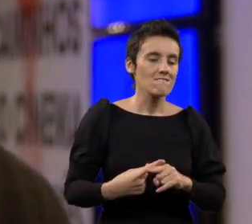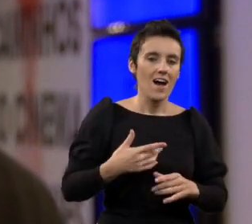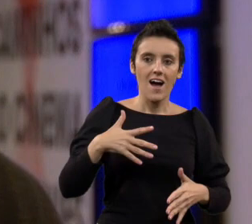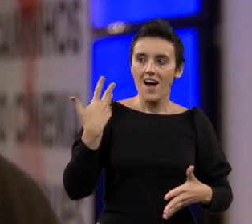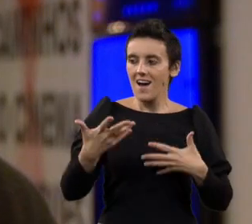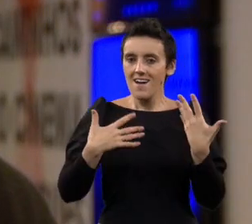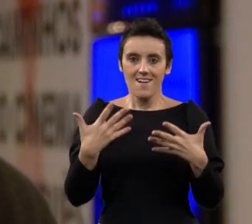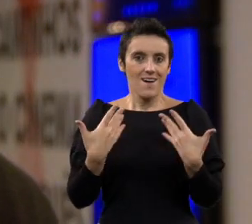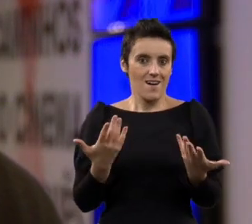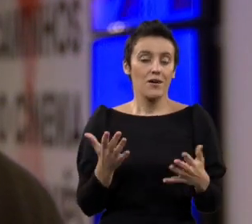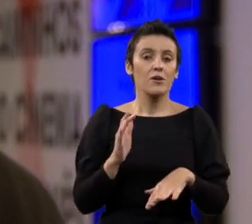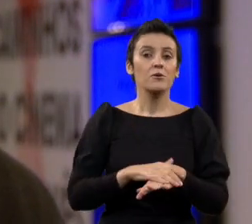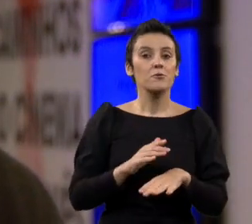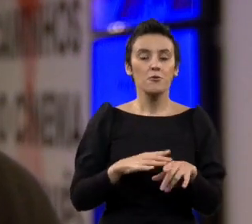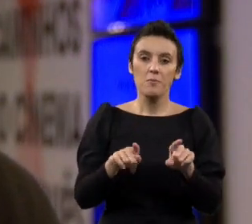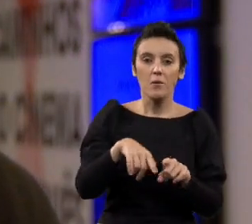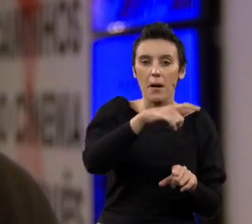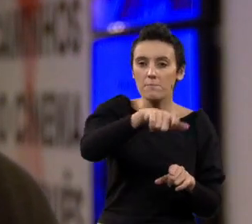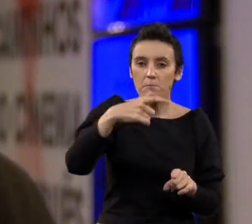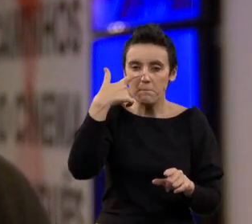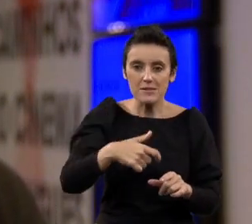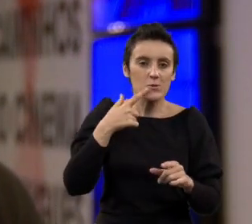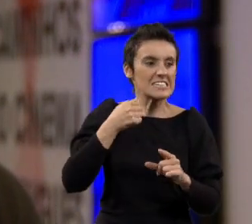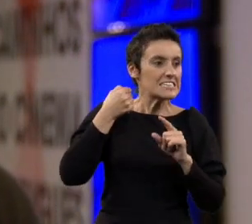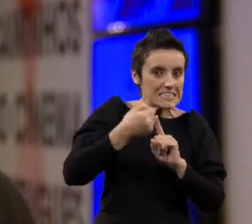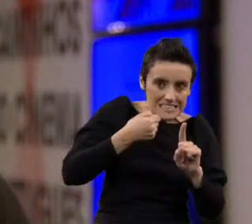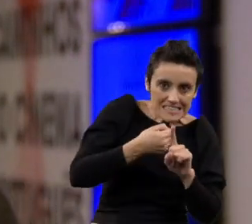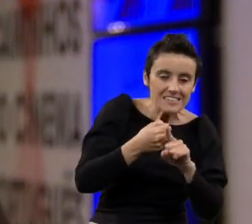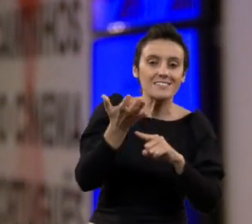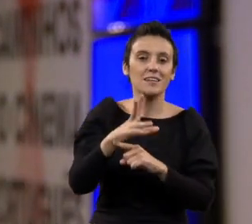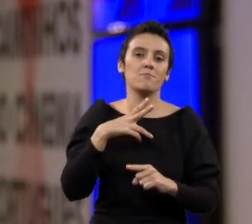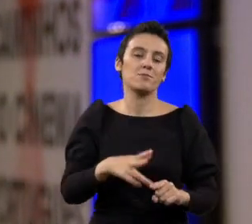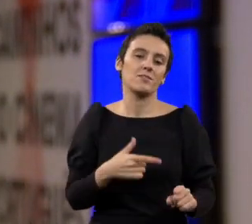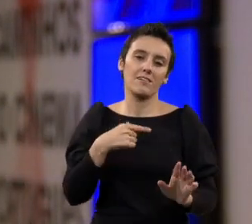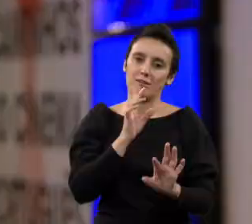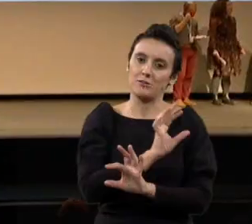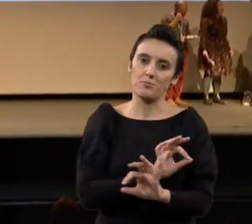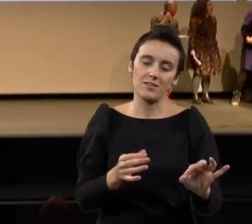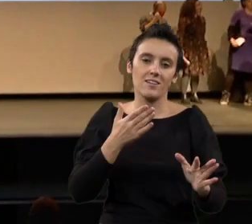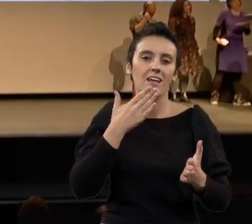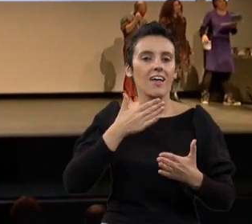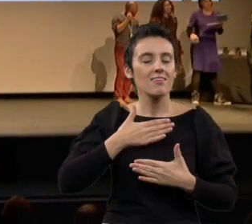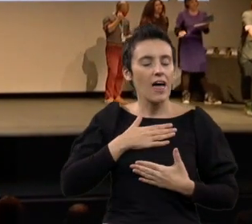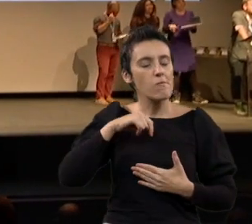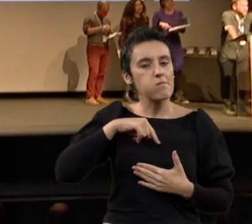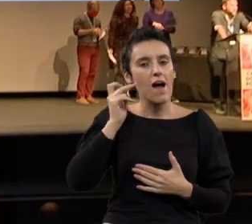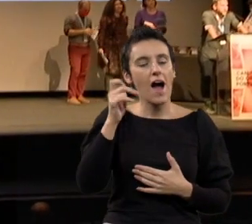mesma carolice que nós pelo cinema português. Isso é fantástico e obviamente que é um dos pontos que nós levamos todos os anos.